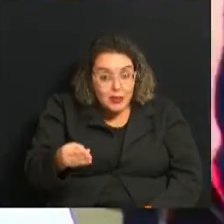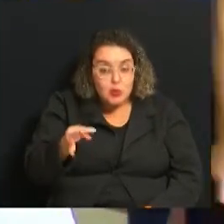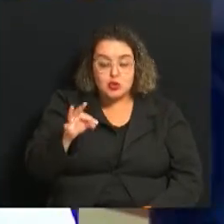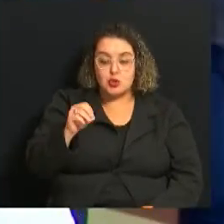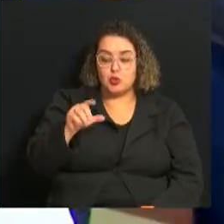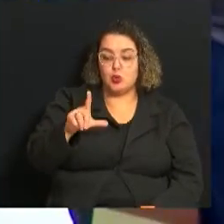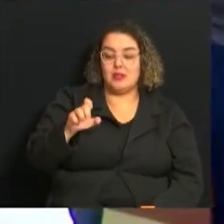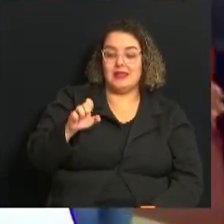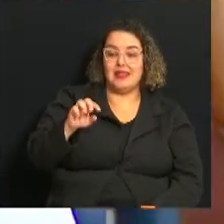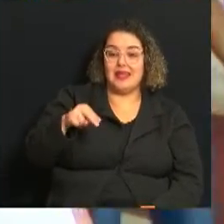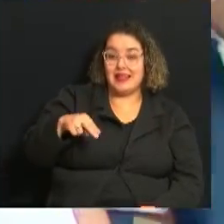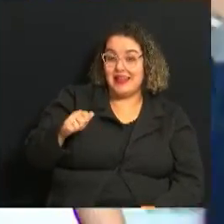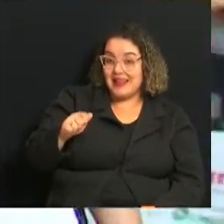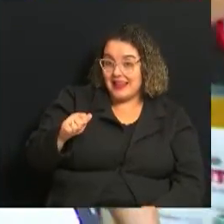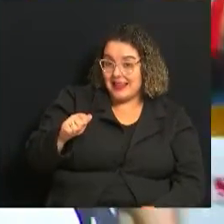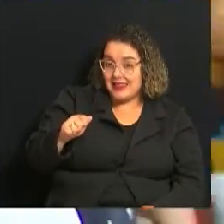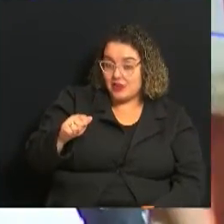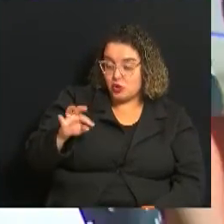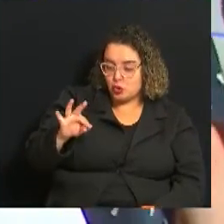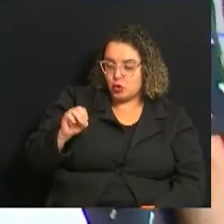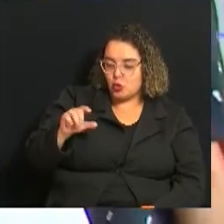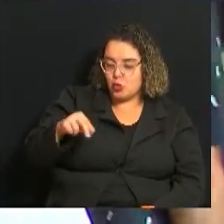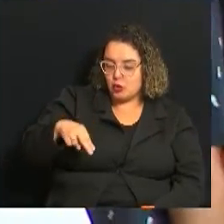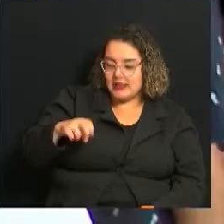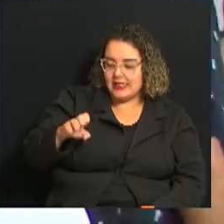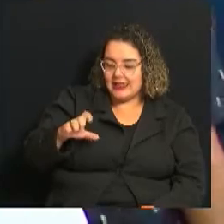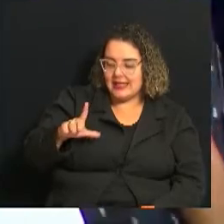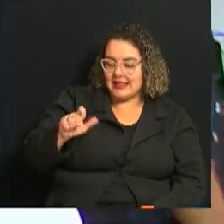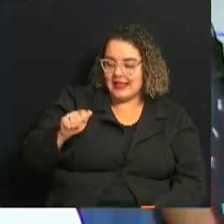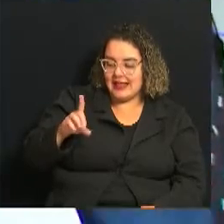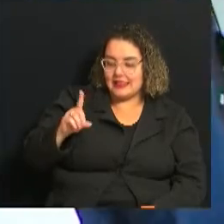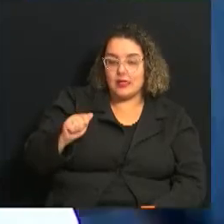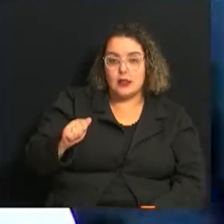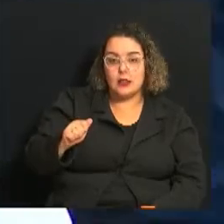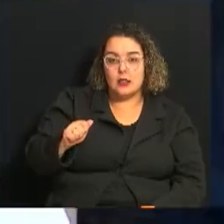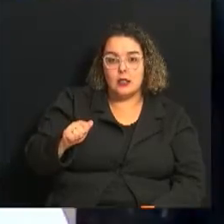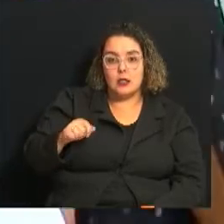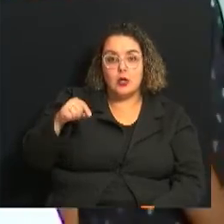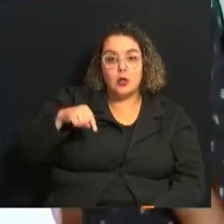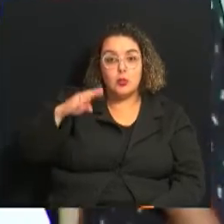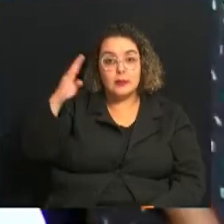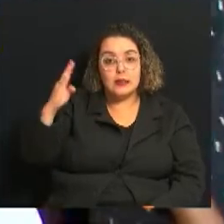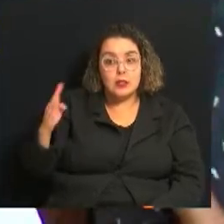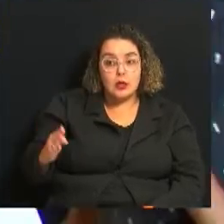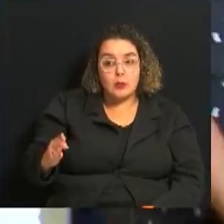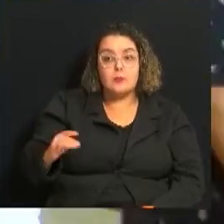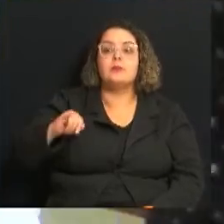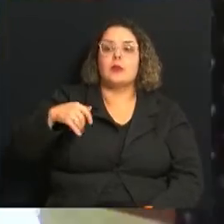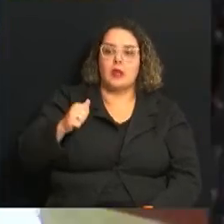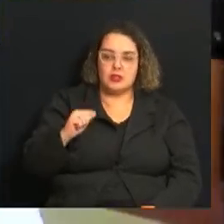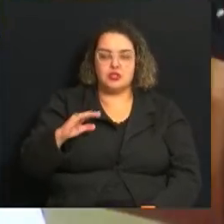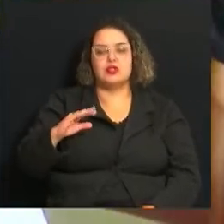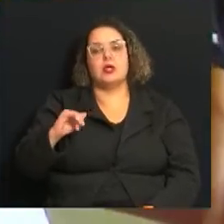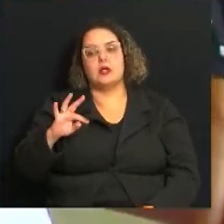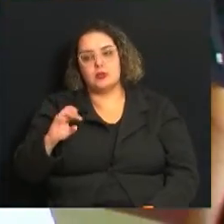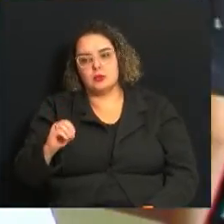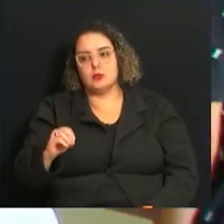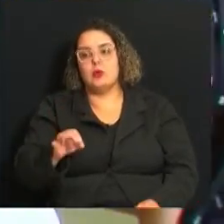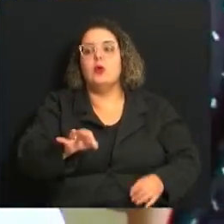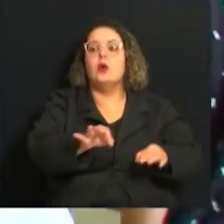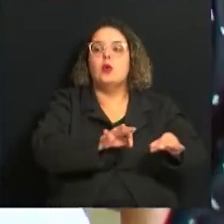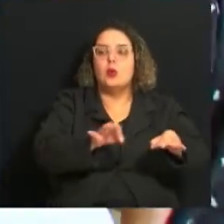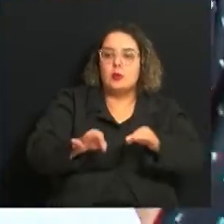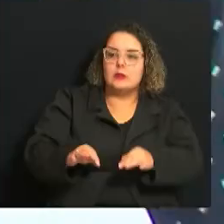lixo eletrônico no país. Então, a partir do ano passado, a Jato passou a fazer parte do programa da Green